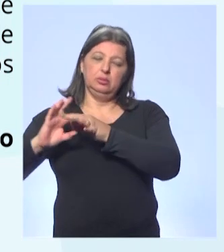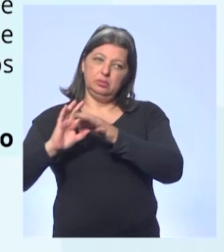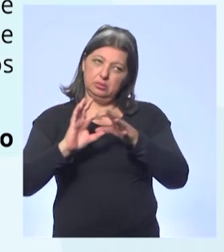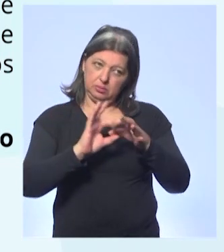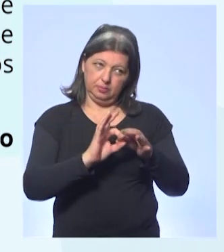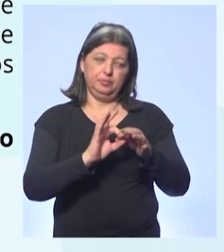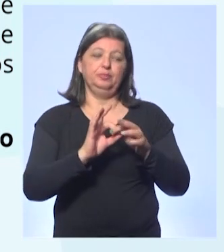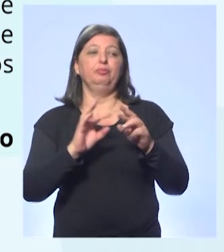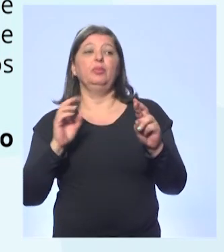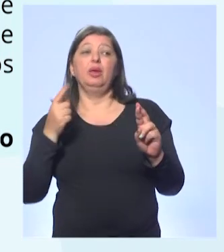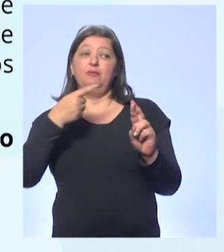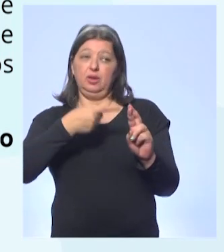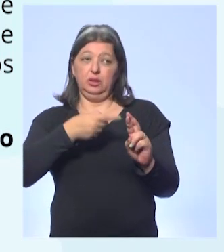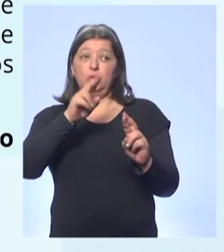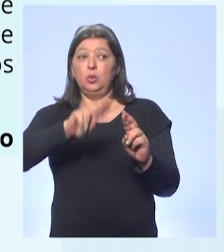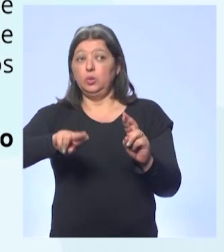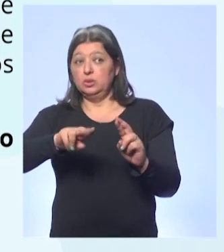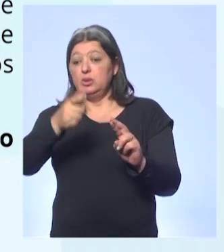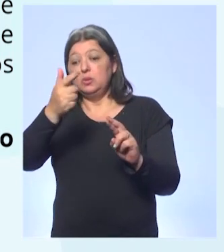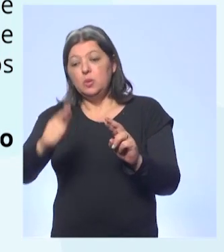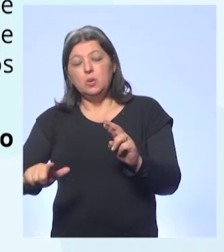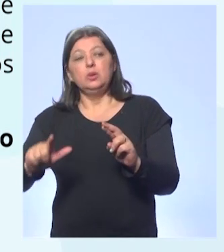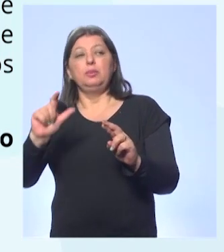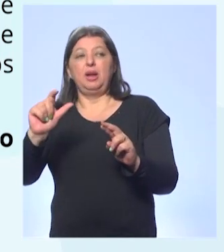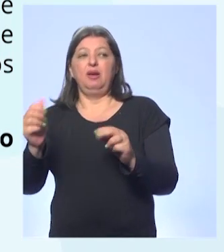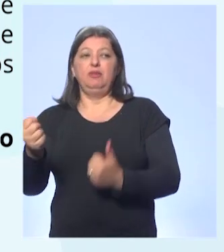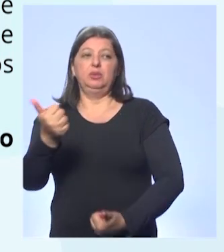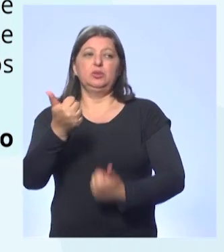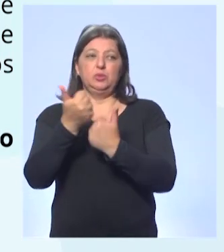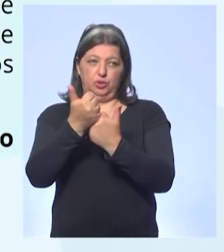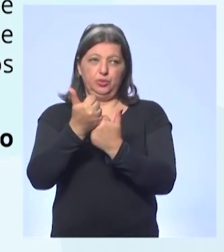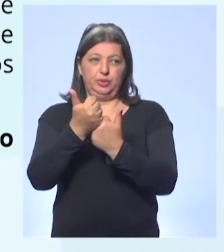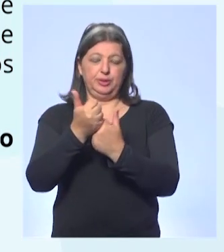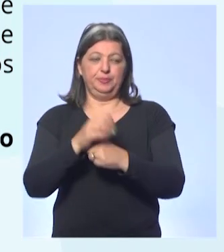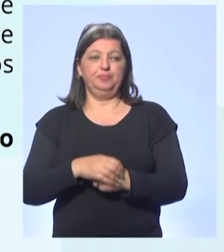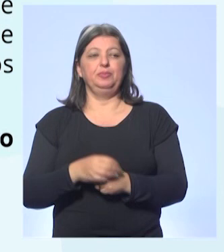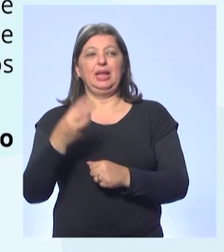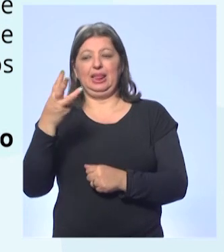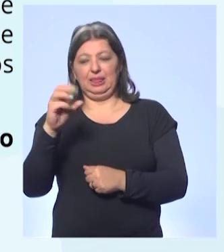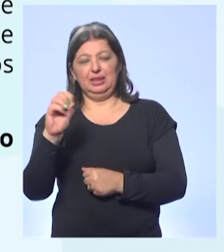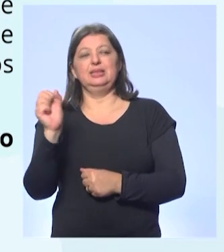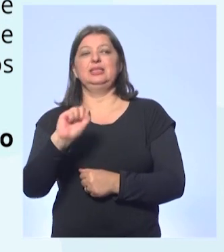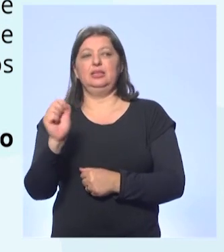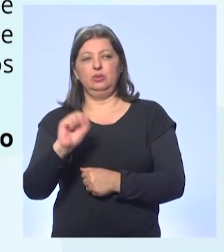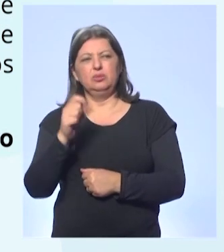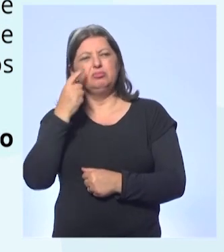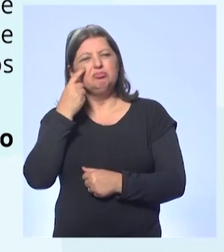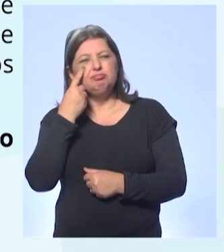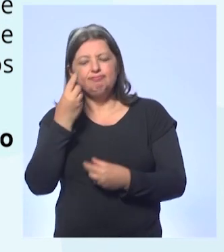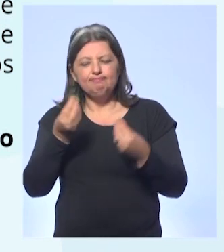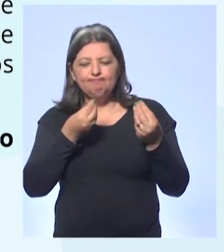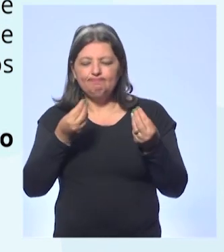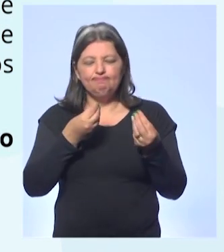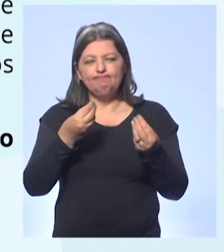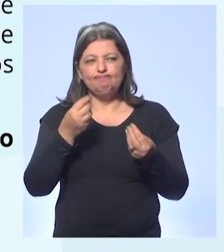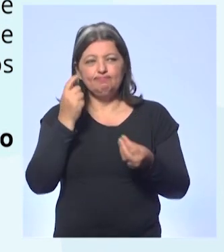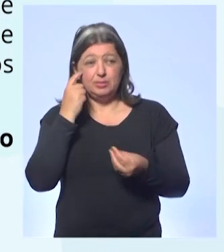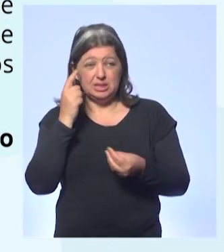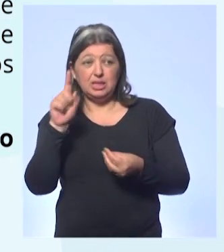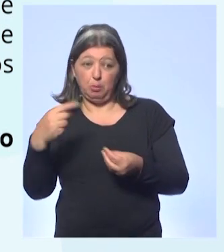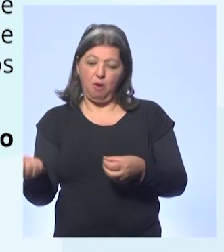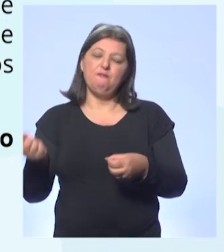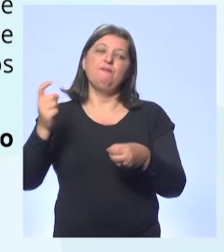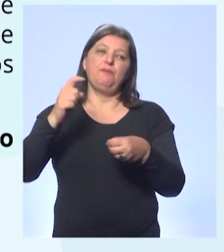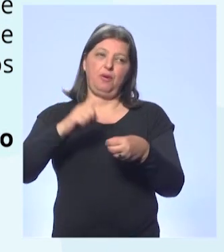essa palavra, eu vou usar outras aqui. Então, eu vou dar mais 30 segundinhos para vocês irem lá, pensar um pouquinho, e depois volta